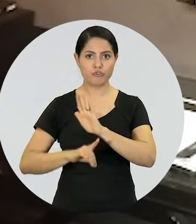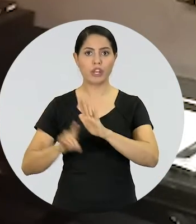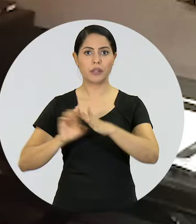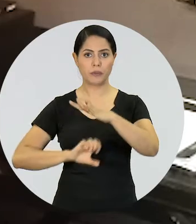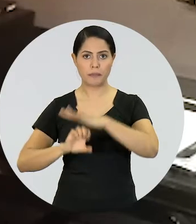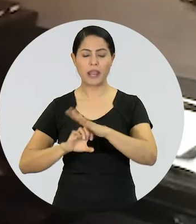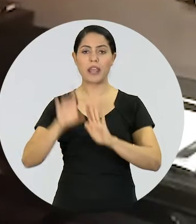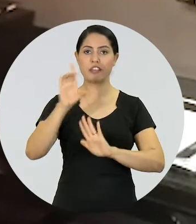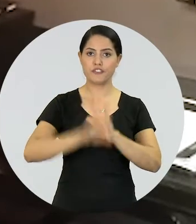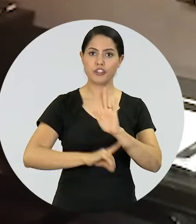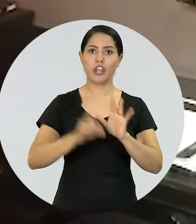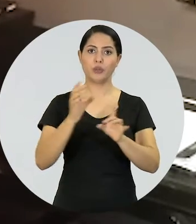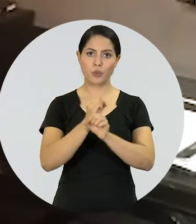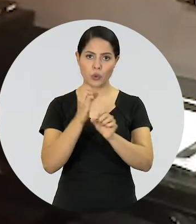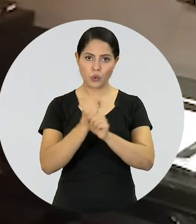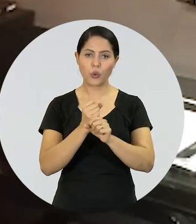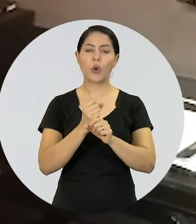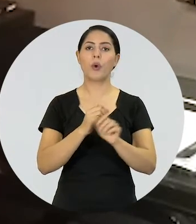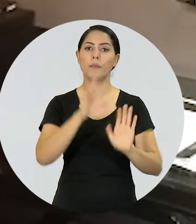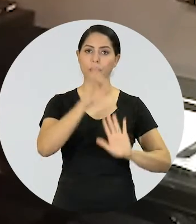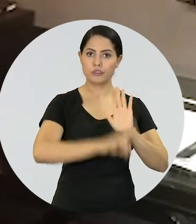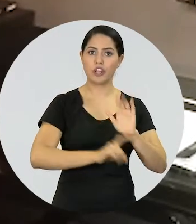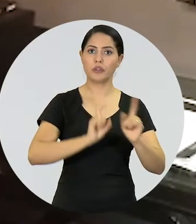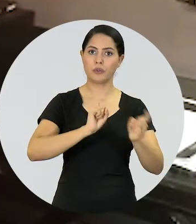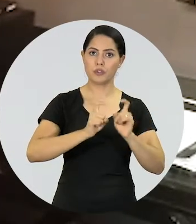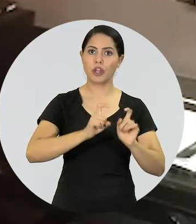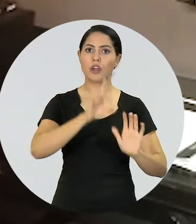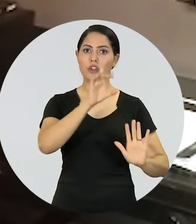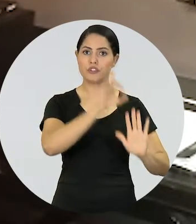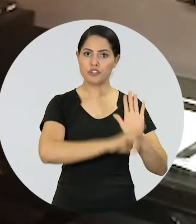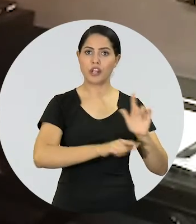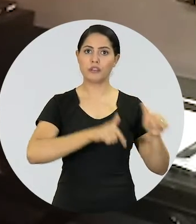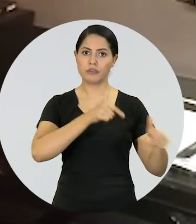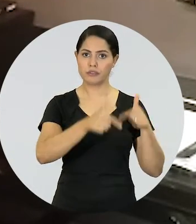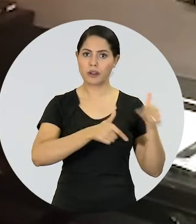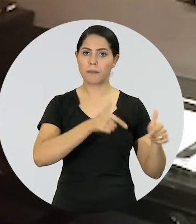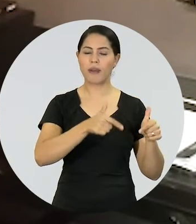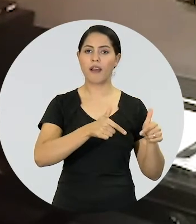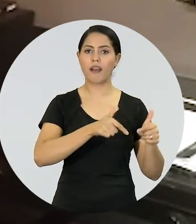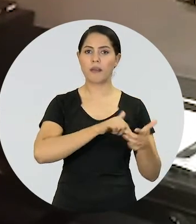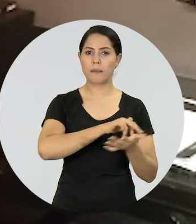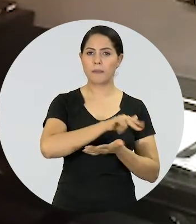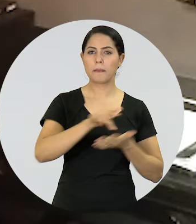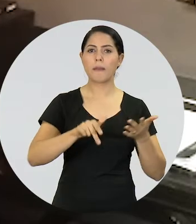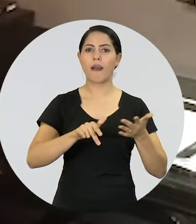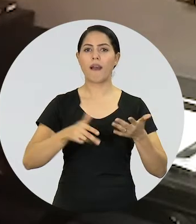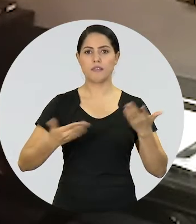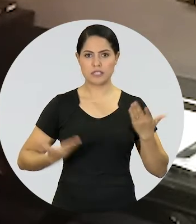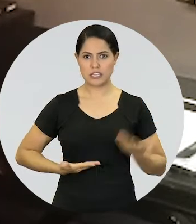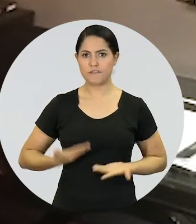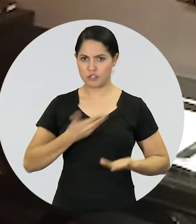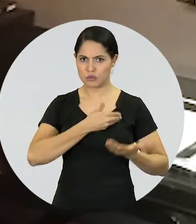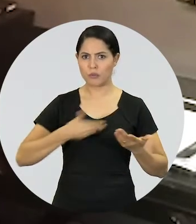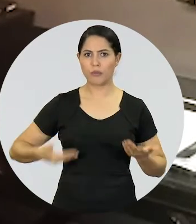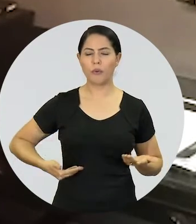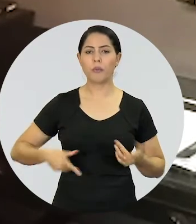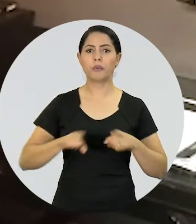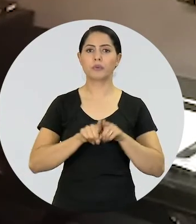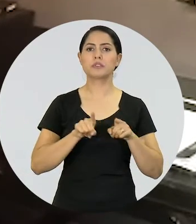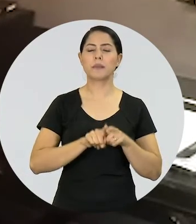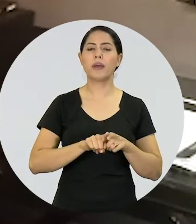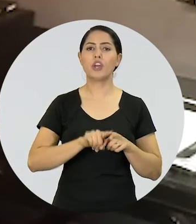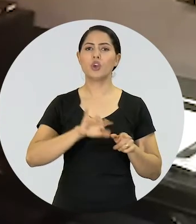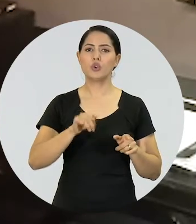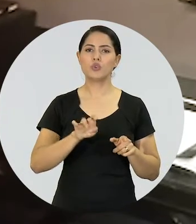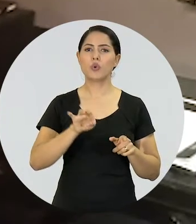direito. Direito empresarial, o direito econômico, o direito administrativo, o direito do trabalho, registros